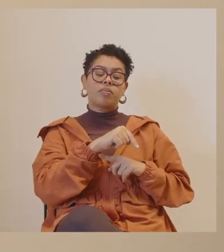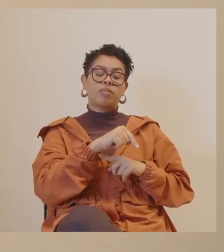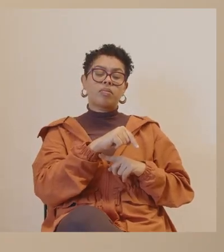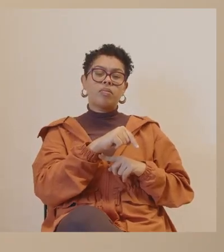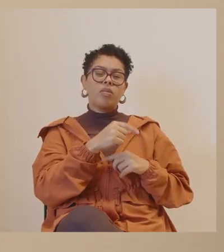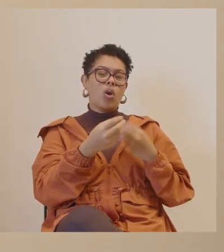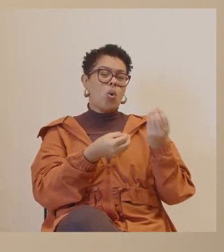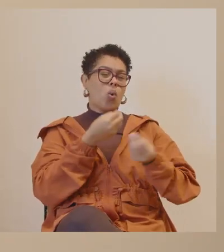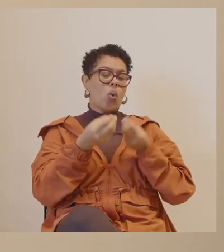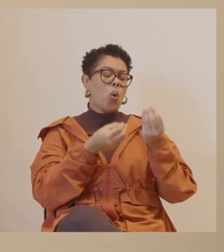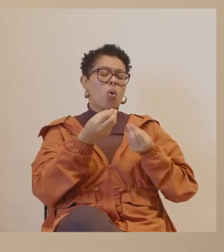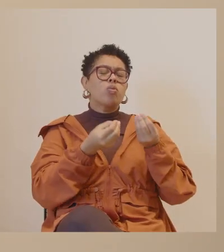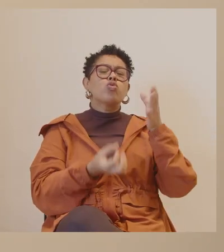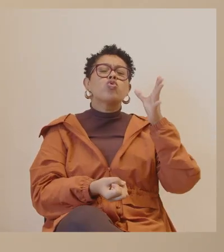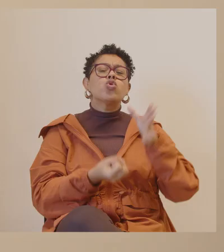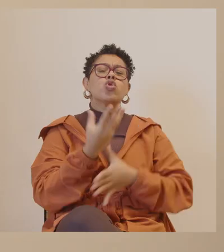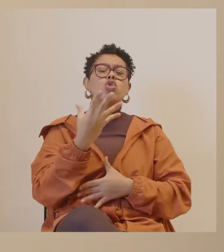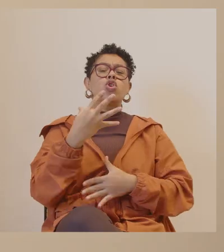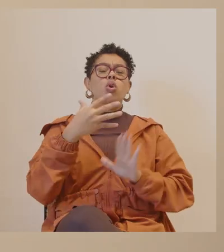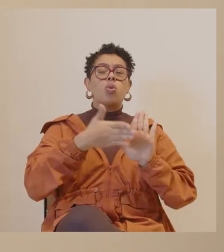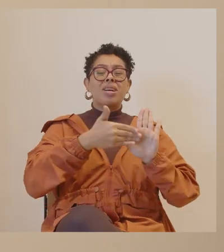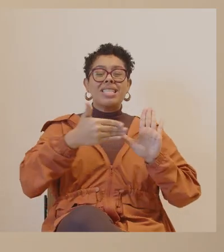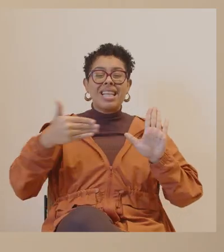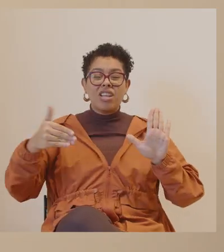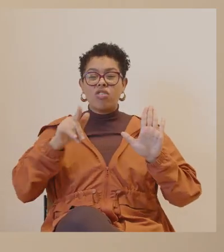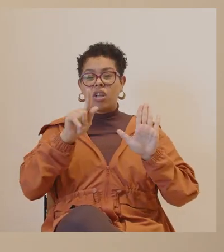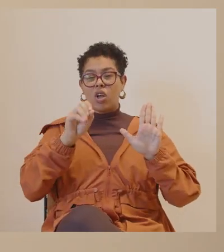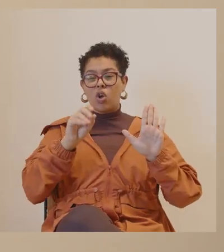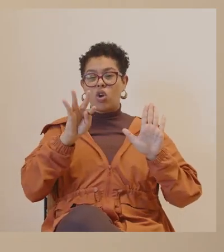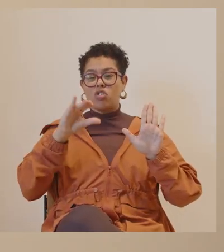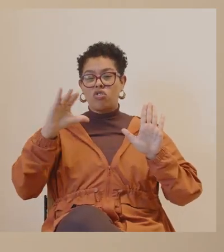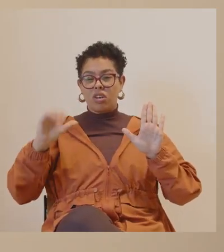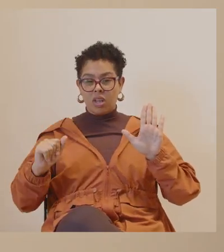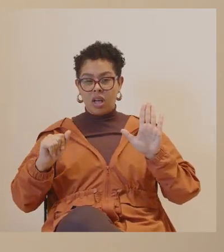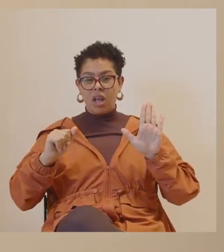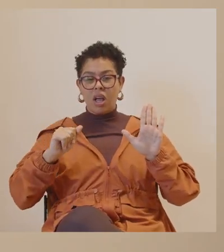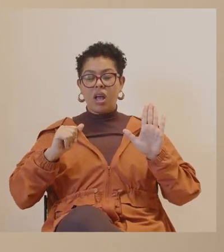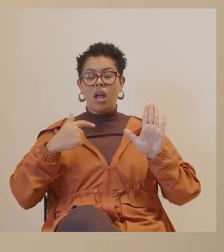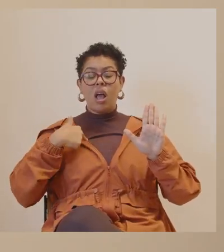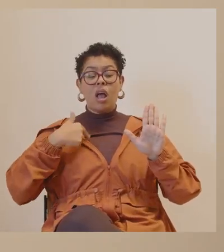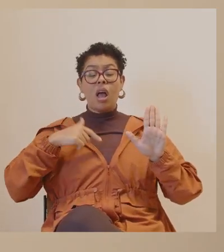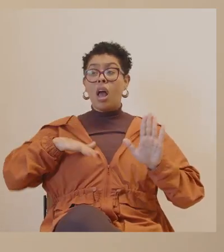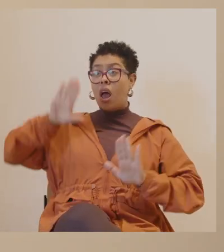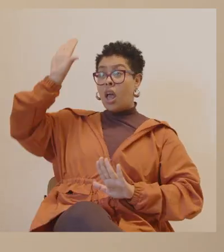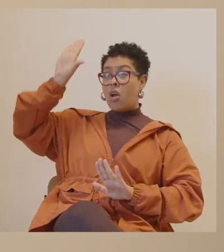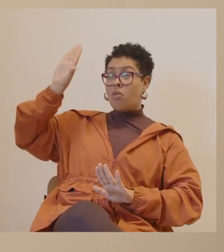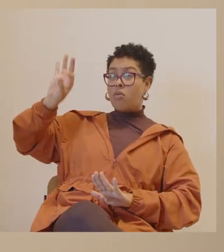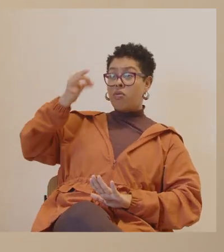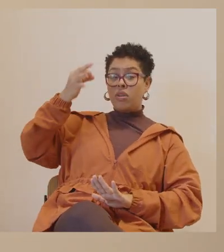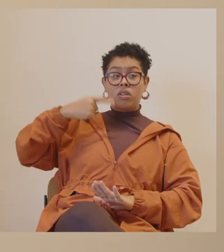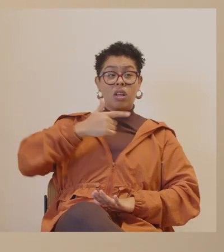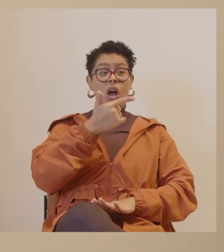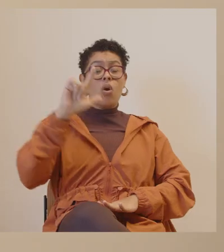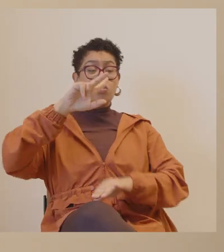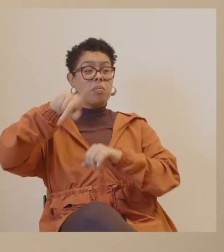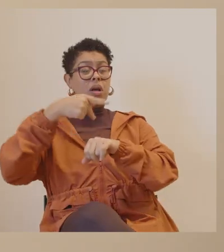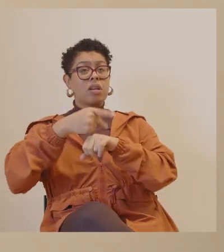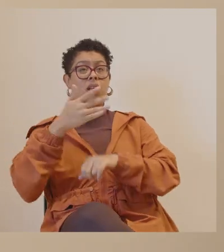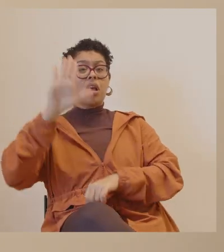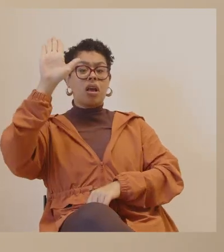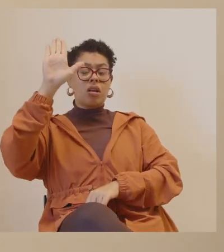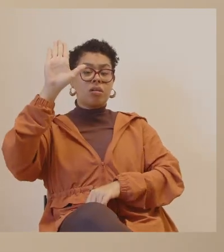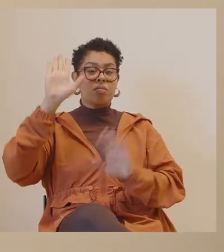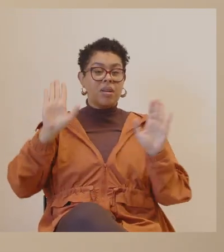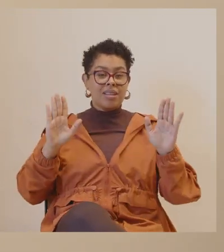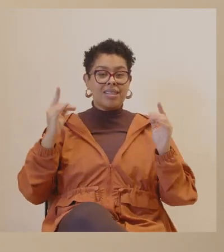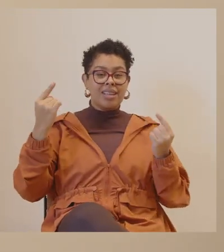o estilo gótico, né? Os prussianos reivindicam para si, os franceses reivindicam para ele, e a gente não pode se esquecer que Rouen, que